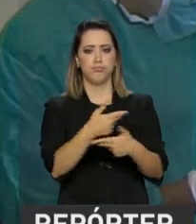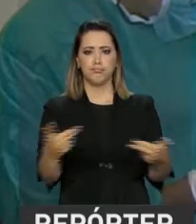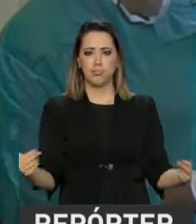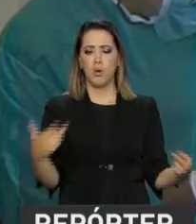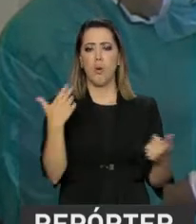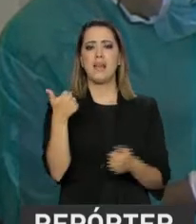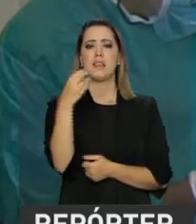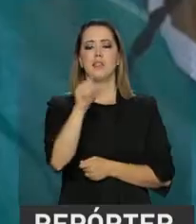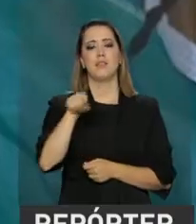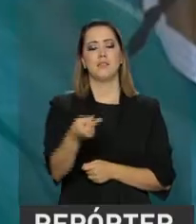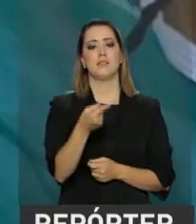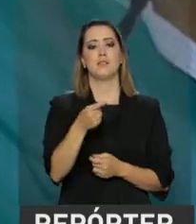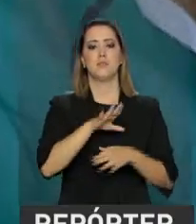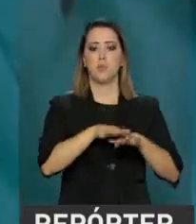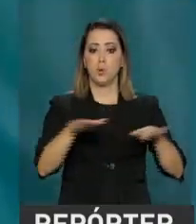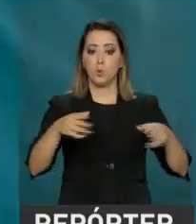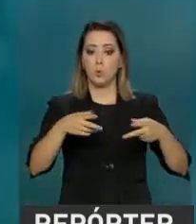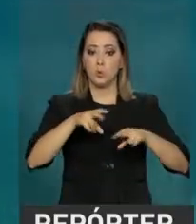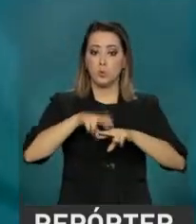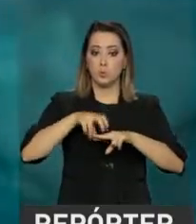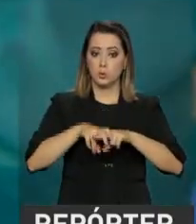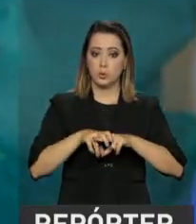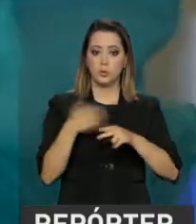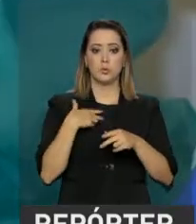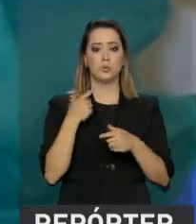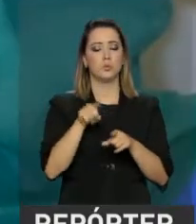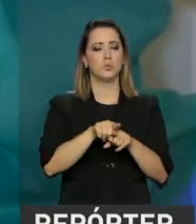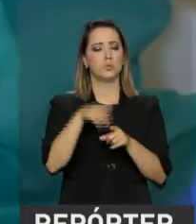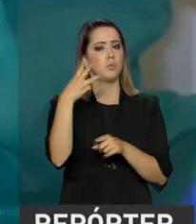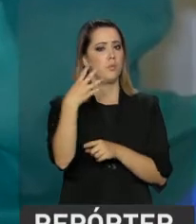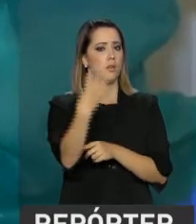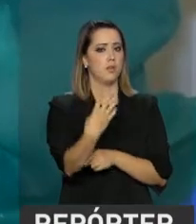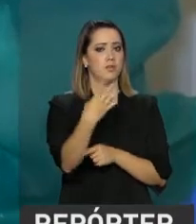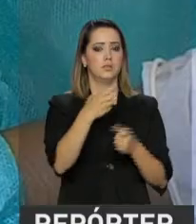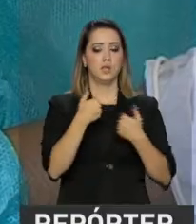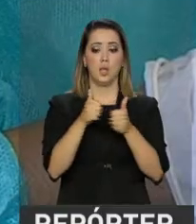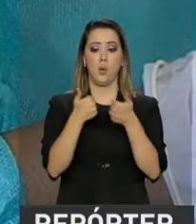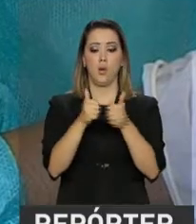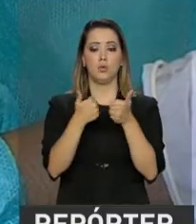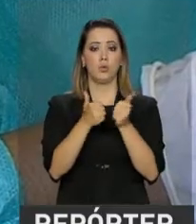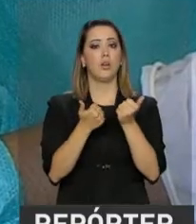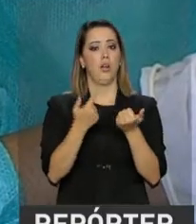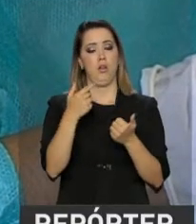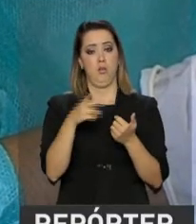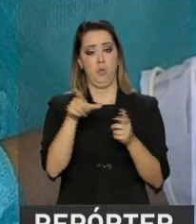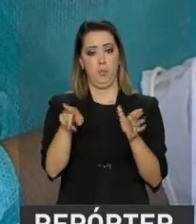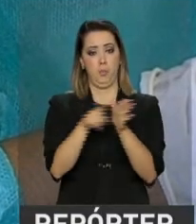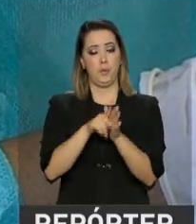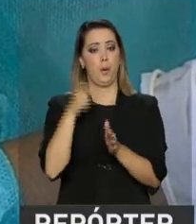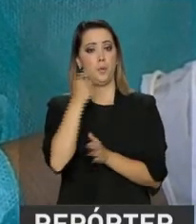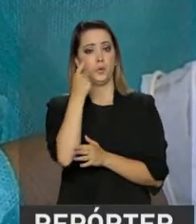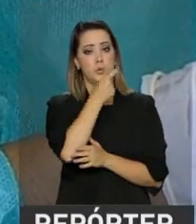odontológicas com raio x o credenciamento de 34 unidades móveis de odontologia ea